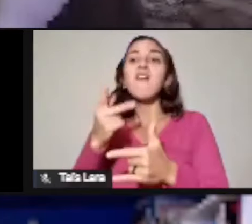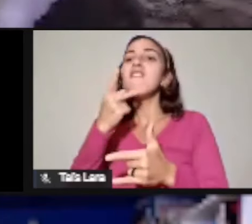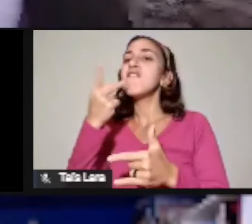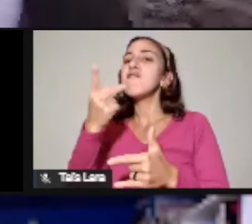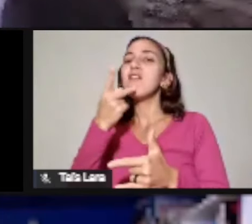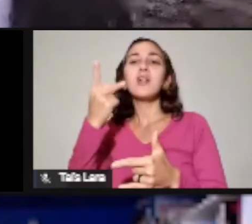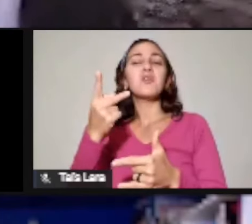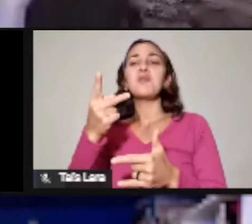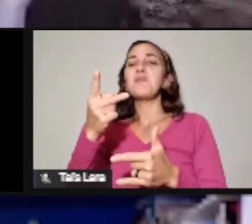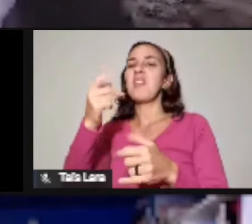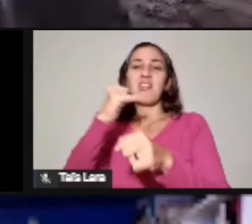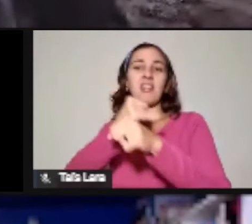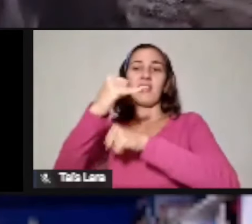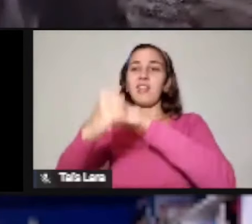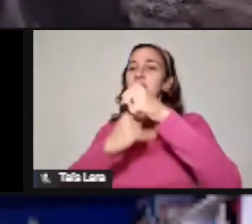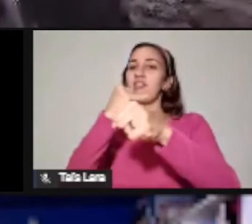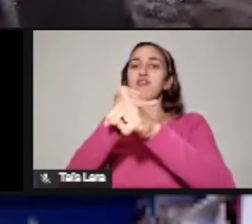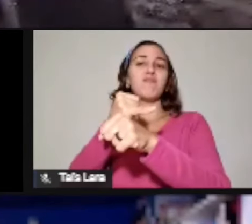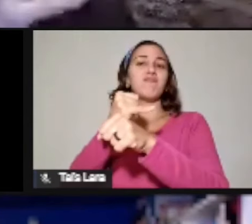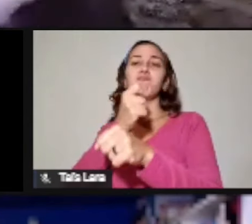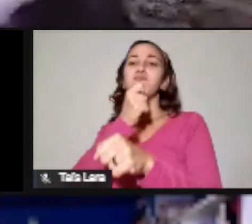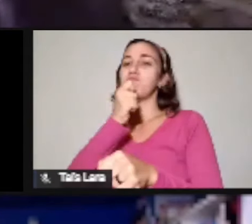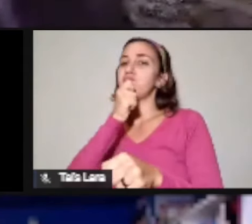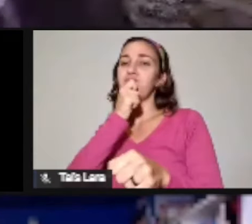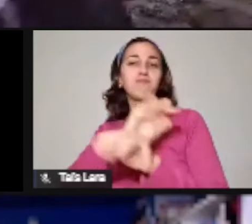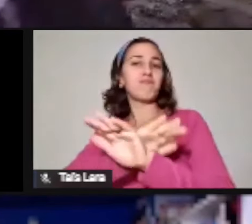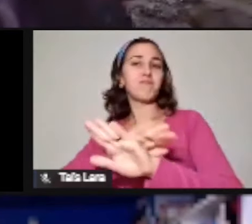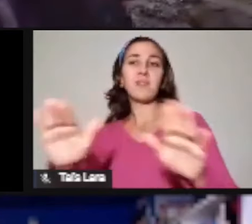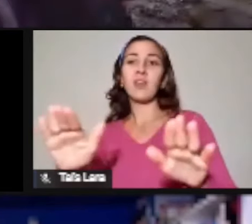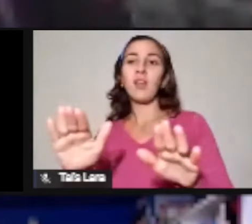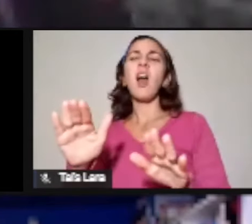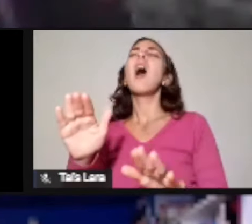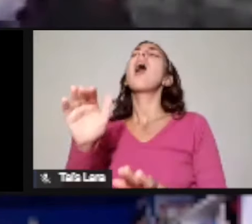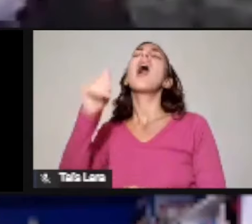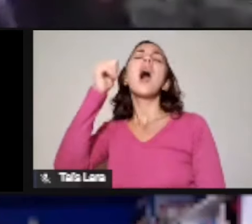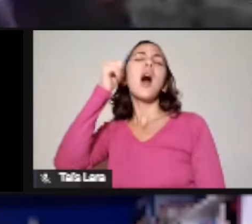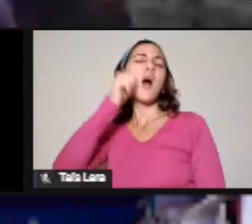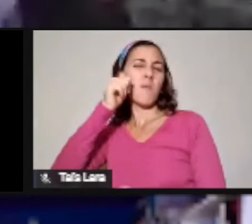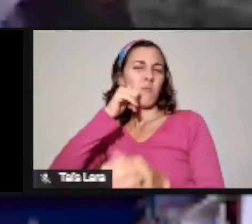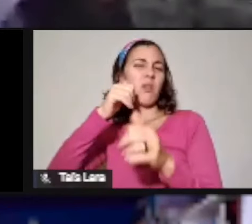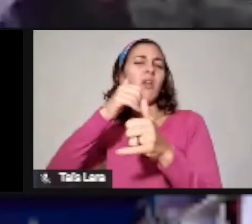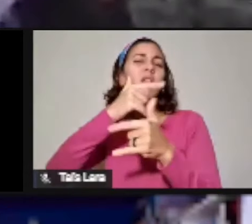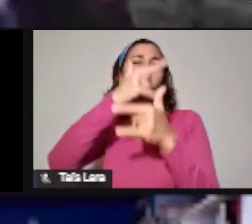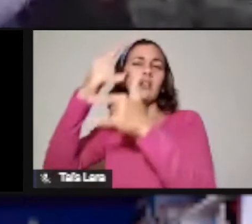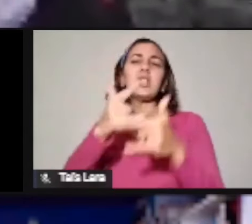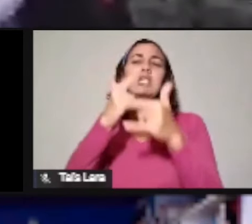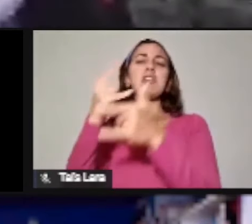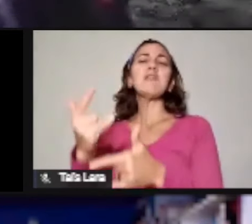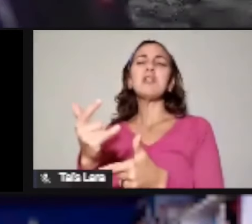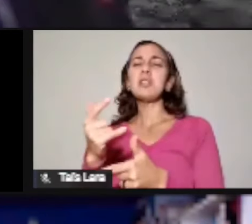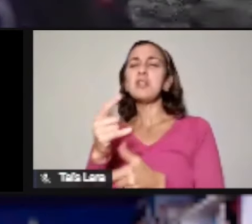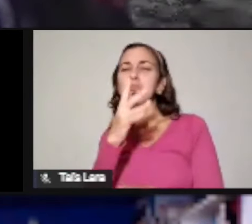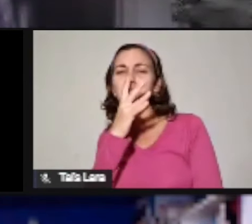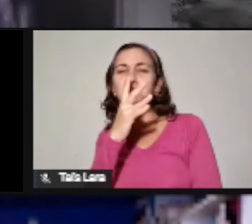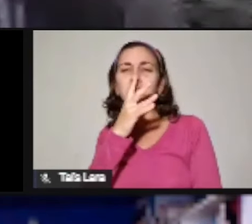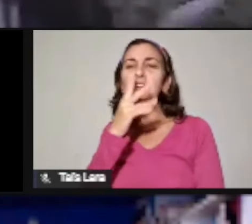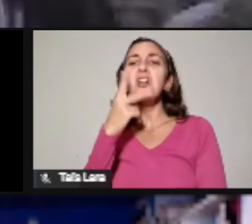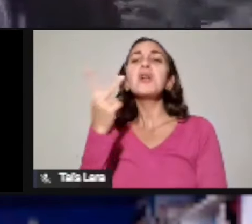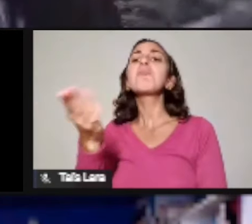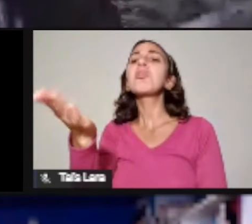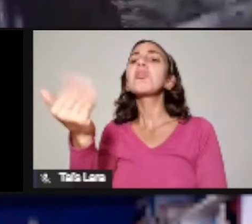amiga. A Carol e a Fafá falaram, eu assisti uma live aí, me passa aí teu celular.